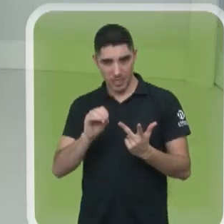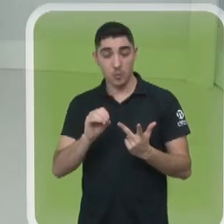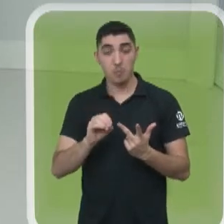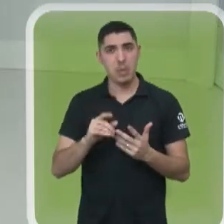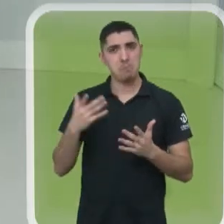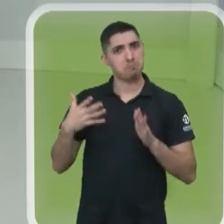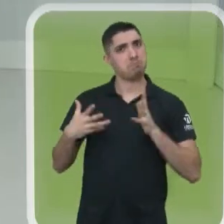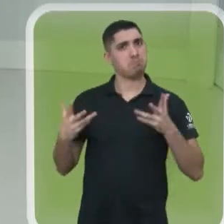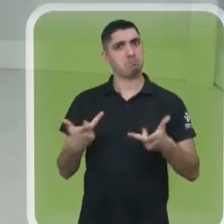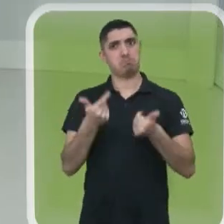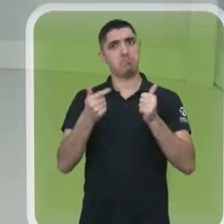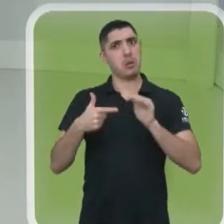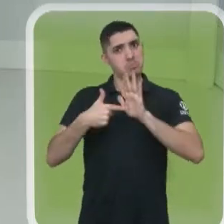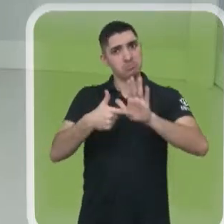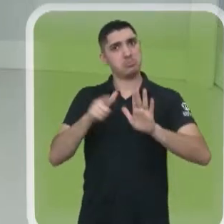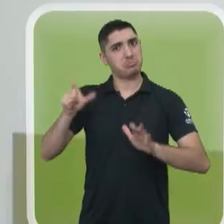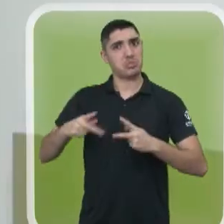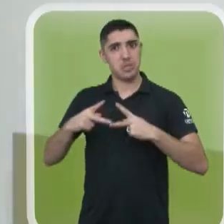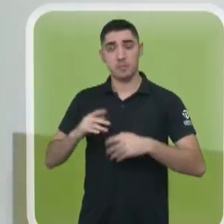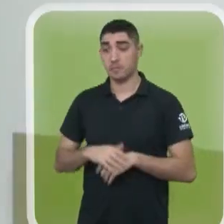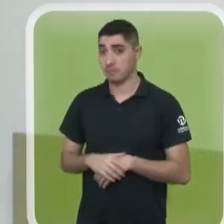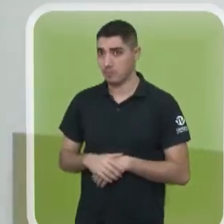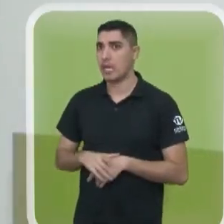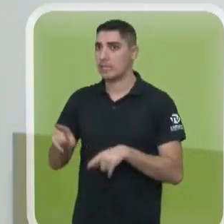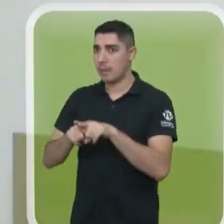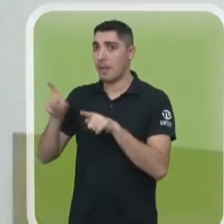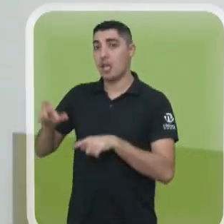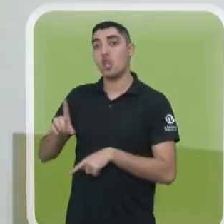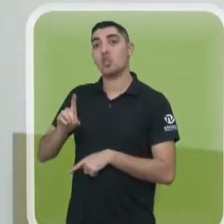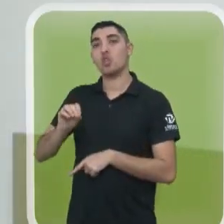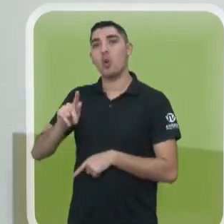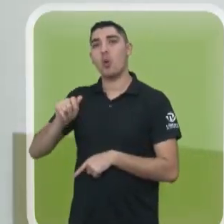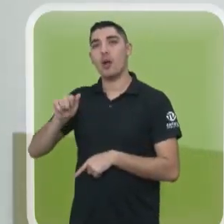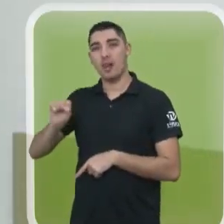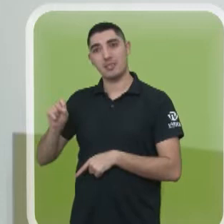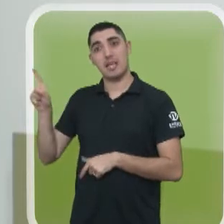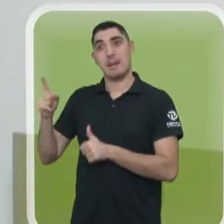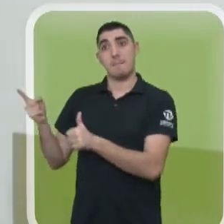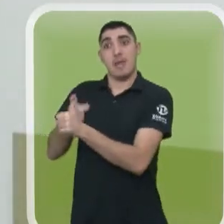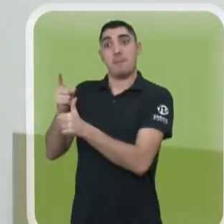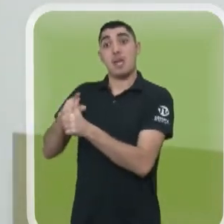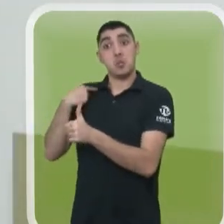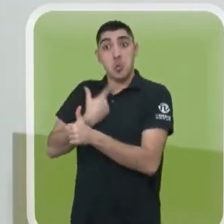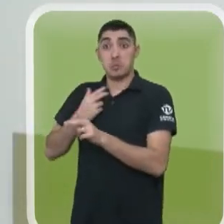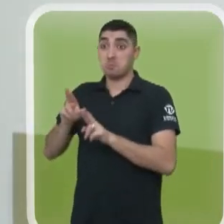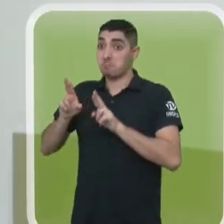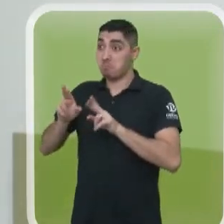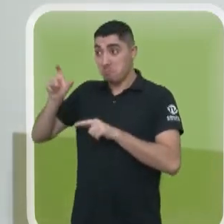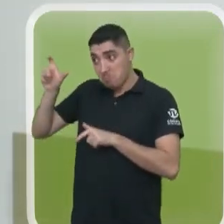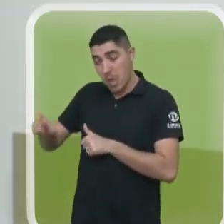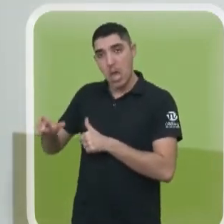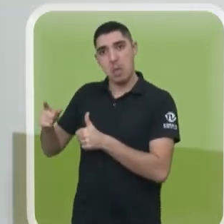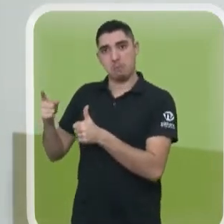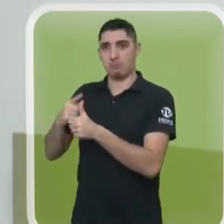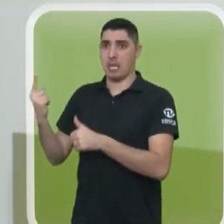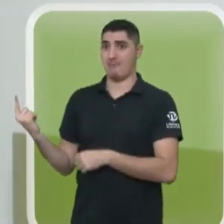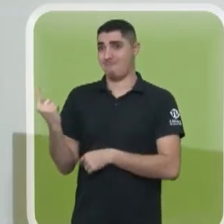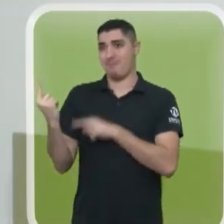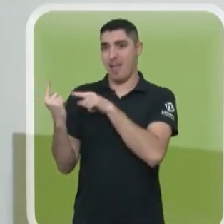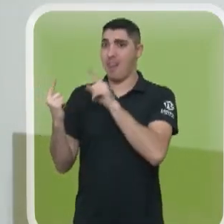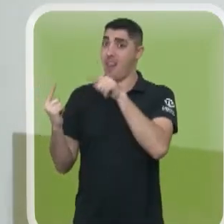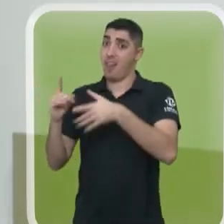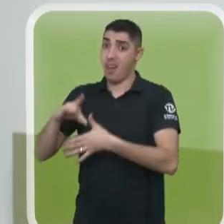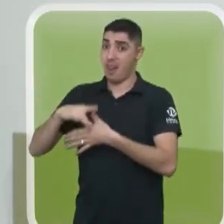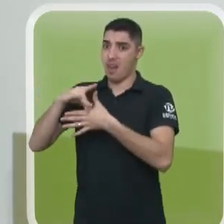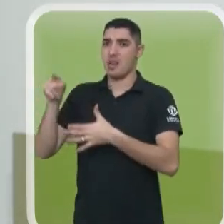apresentação de São José pela apresentação Bela estreia ela escreve do Gostoso também né que é o que todo mundo espera dele né um jogador um líder